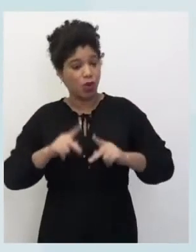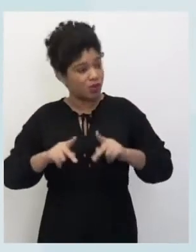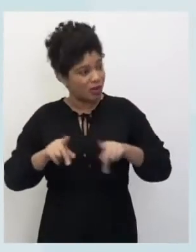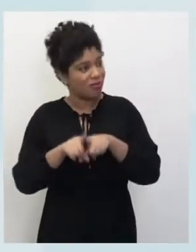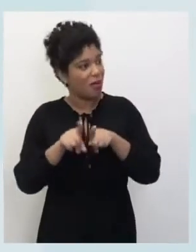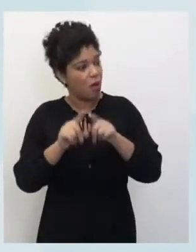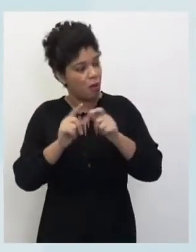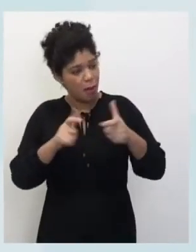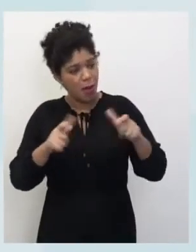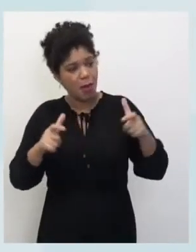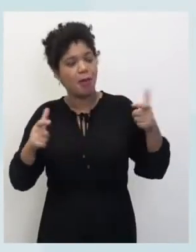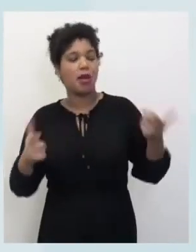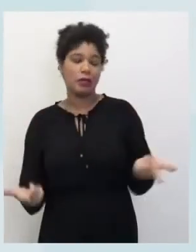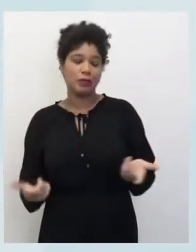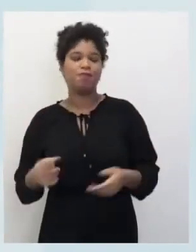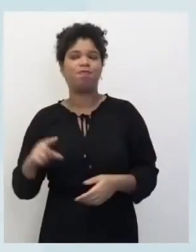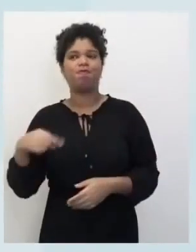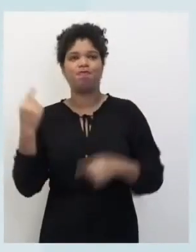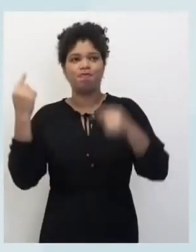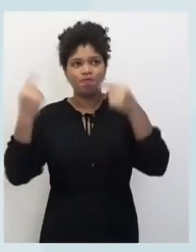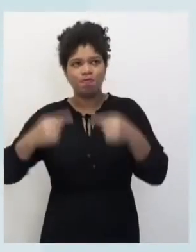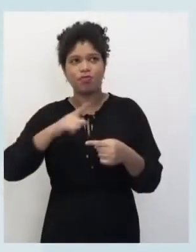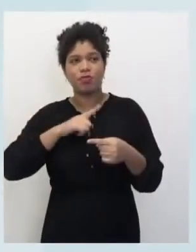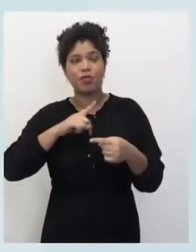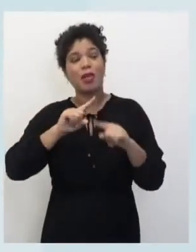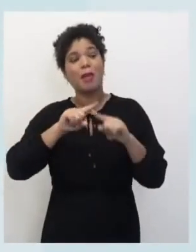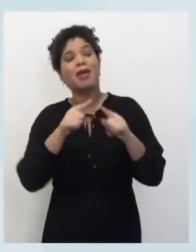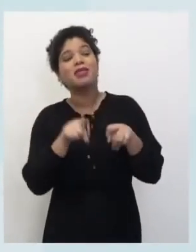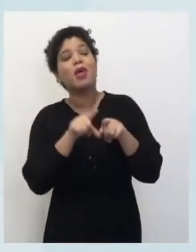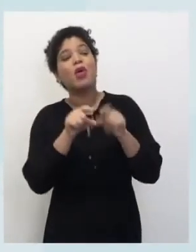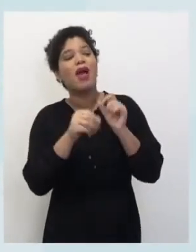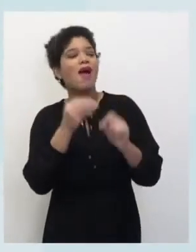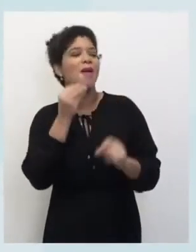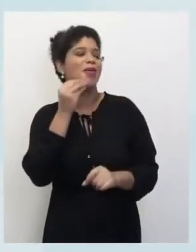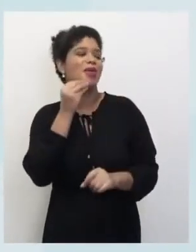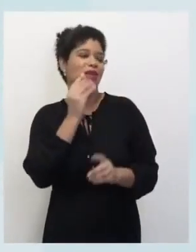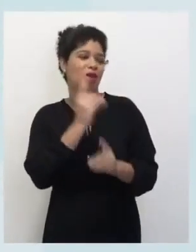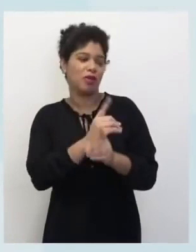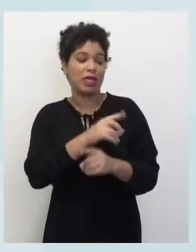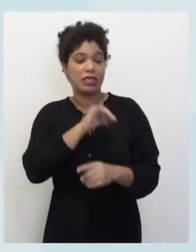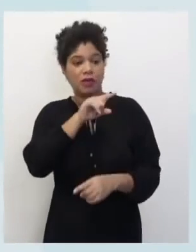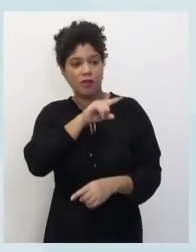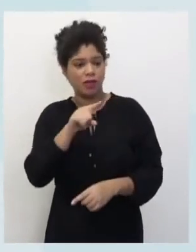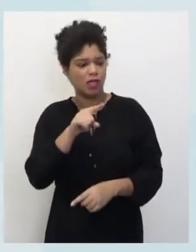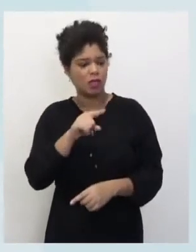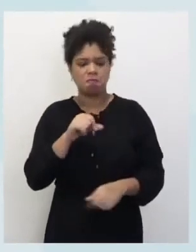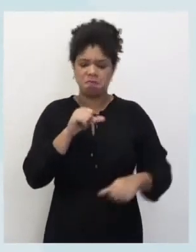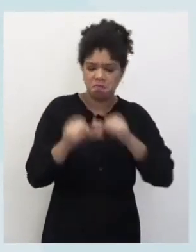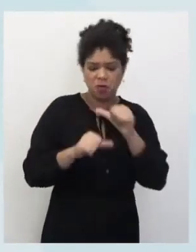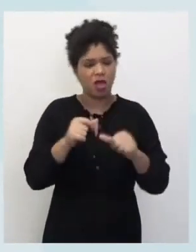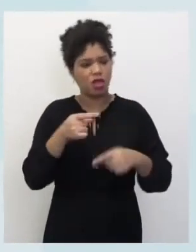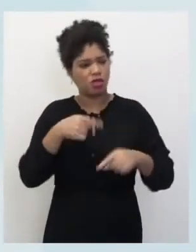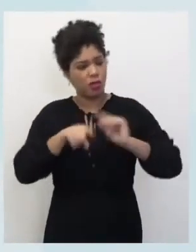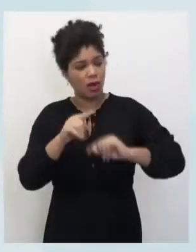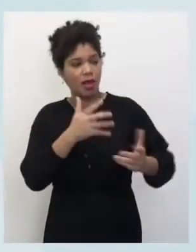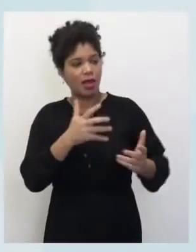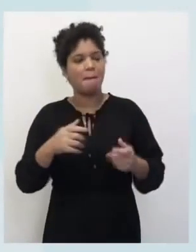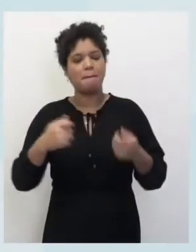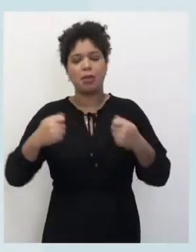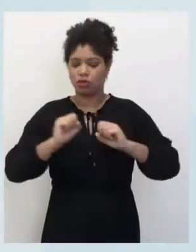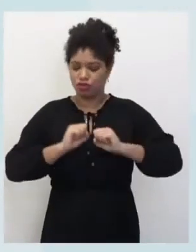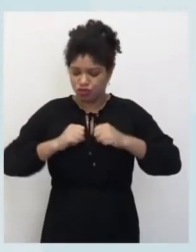aumentando. Para cada desafio, há uma oportunidade. Se vocês quiserem fazer a diferença, terão que trabalhar